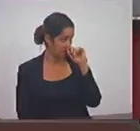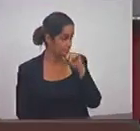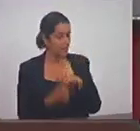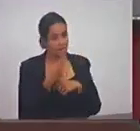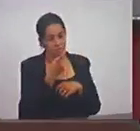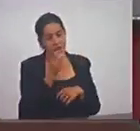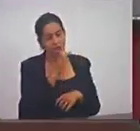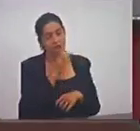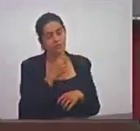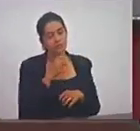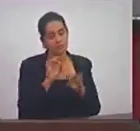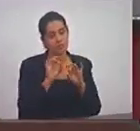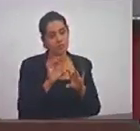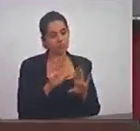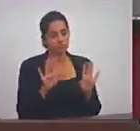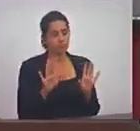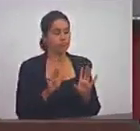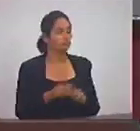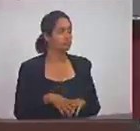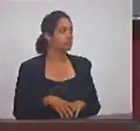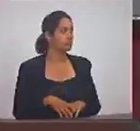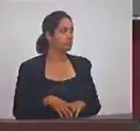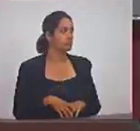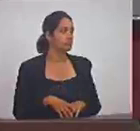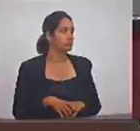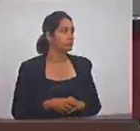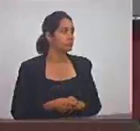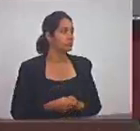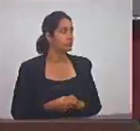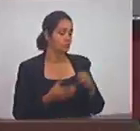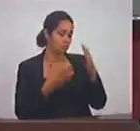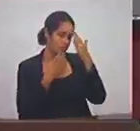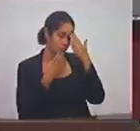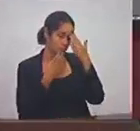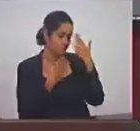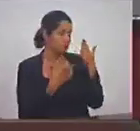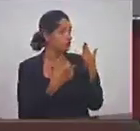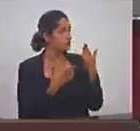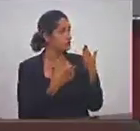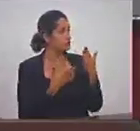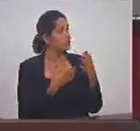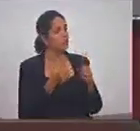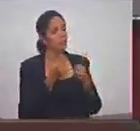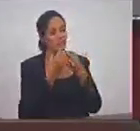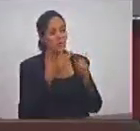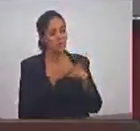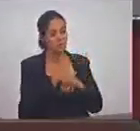era breve, somente dessas conquistas para a cidade. Agradecer, senhor presidente, uma boa noite a todos.